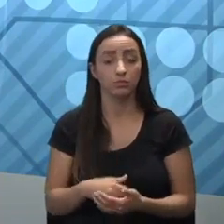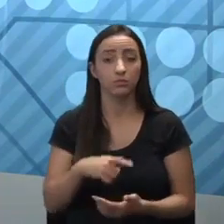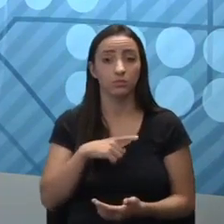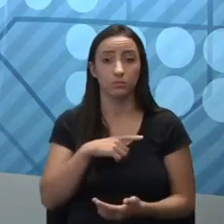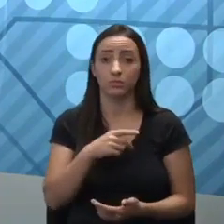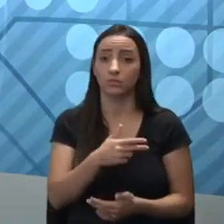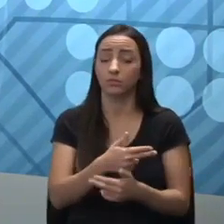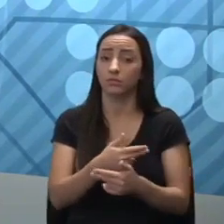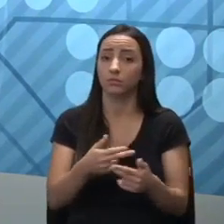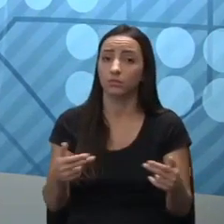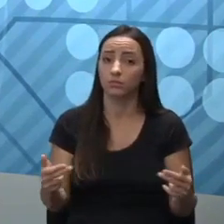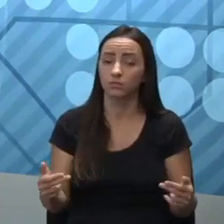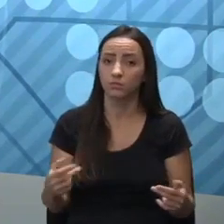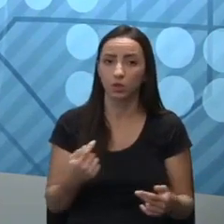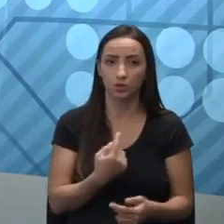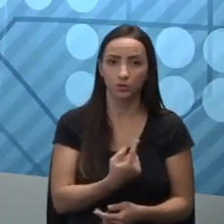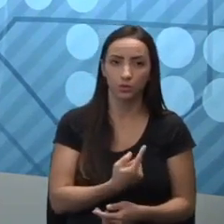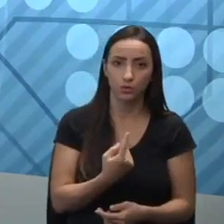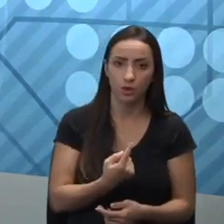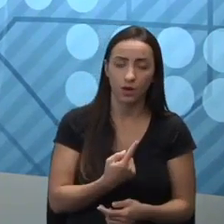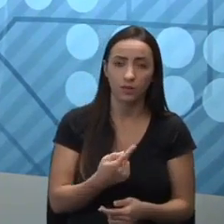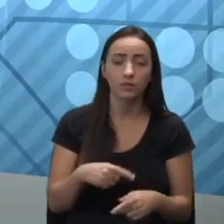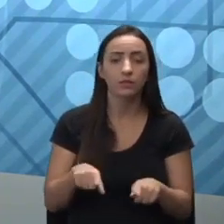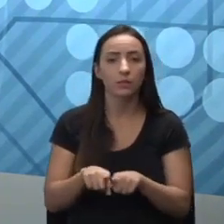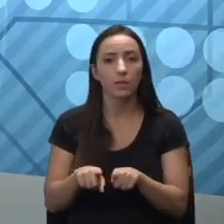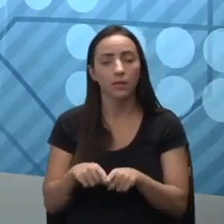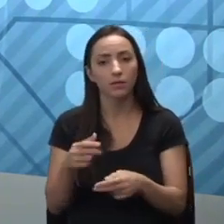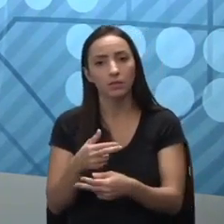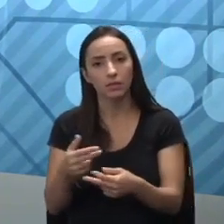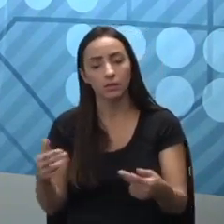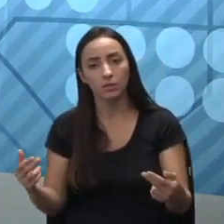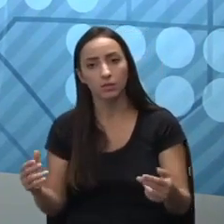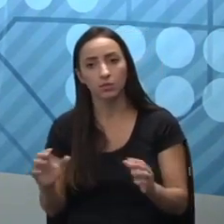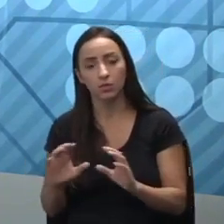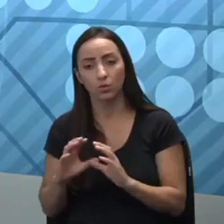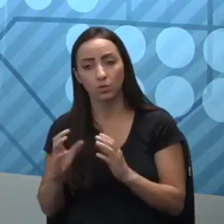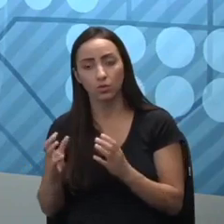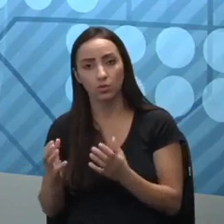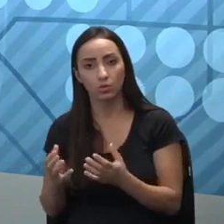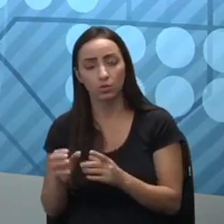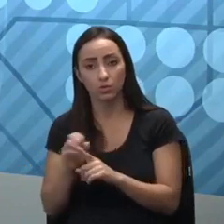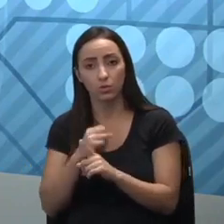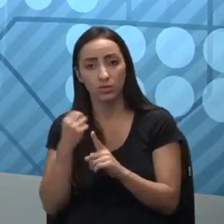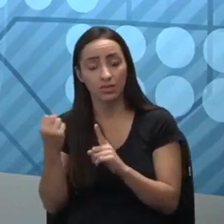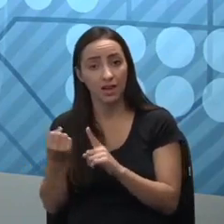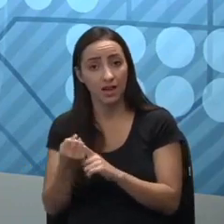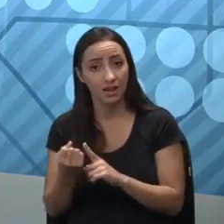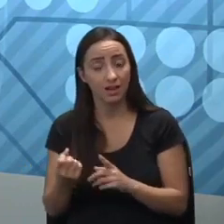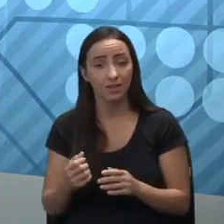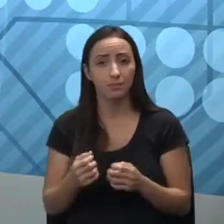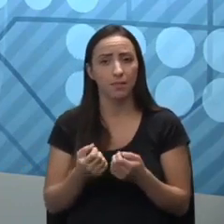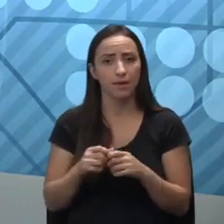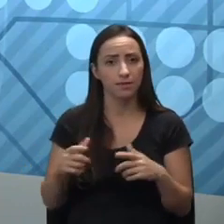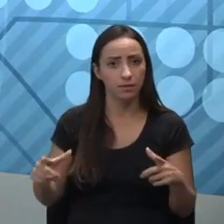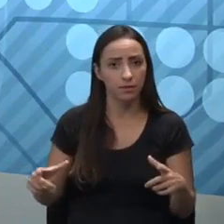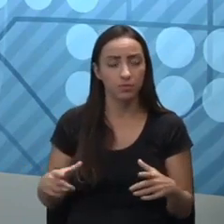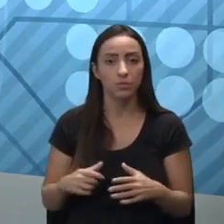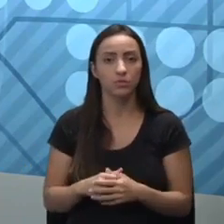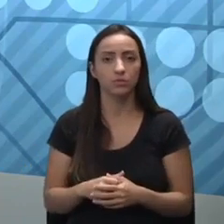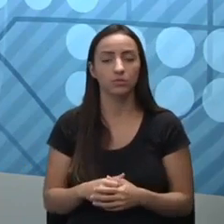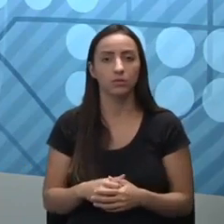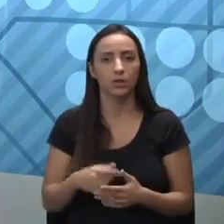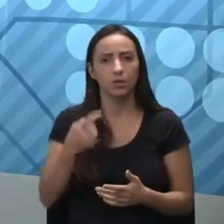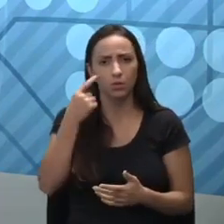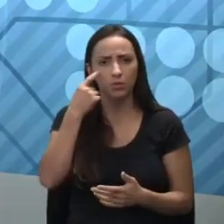existem os determinantes individuais e os determinantes aí sociais, mais amplos. Como